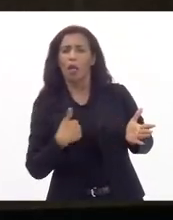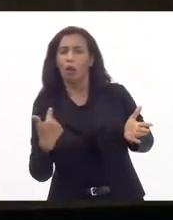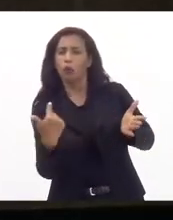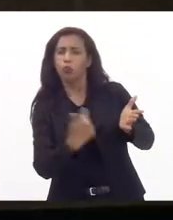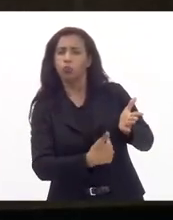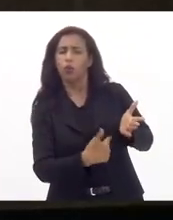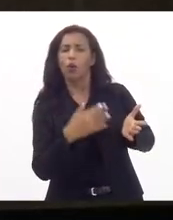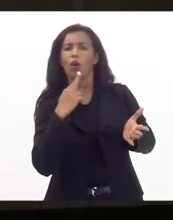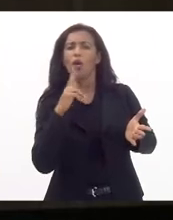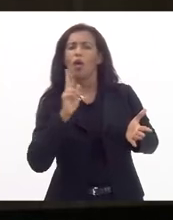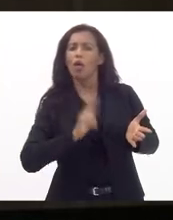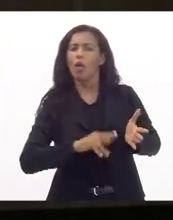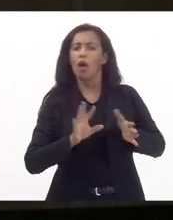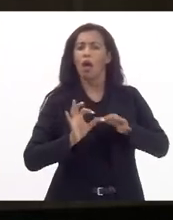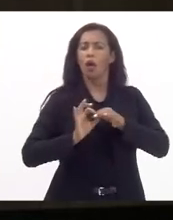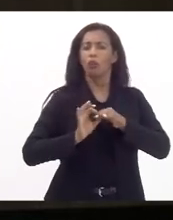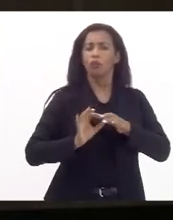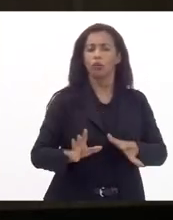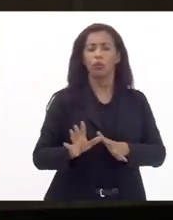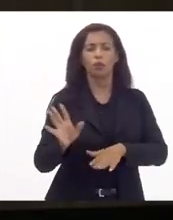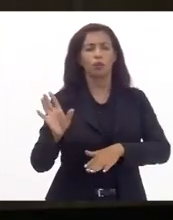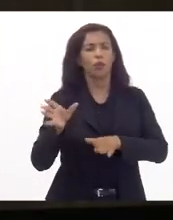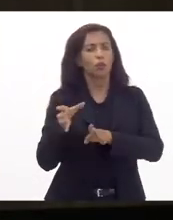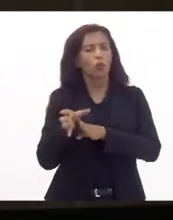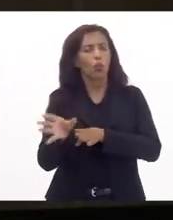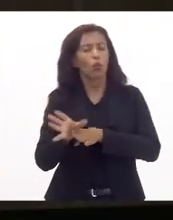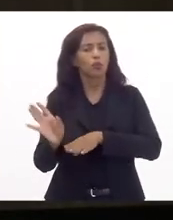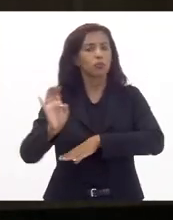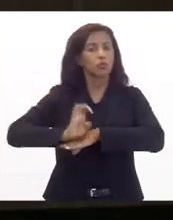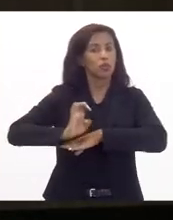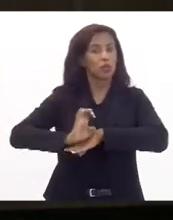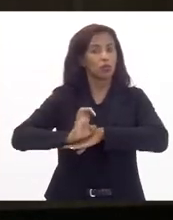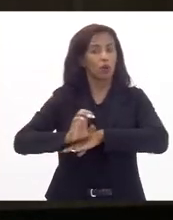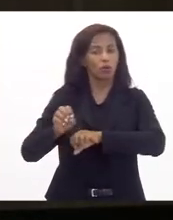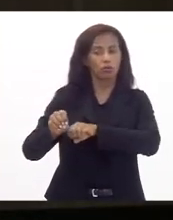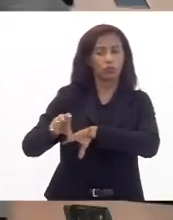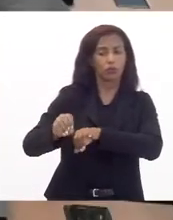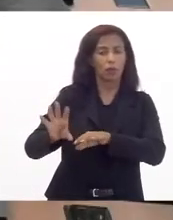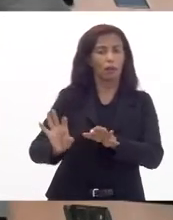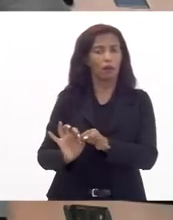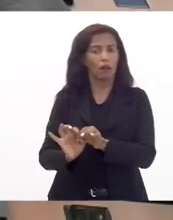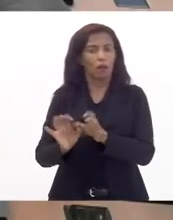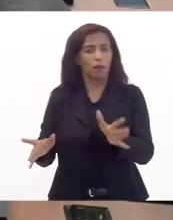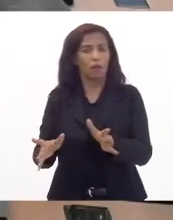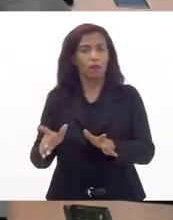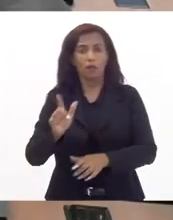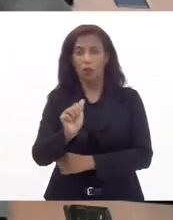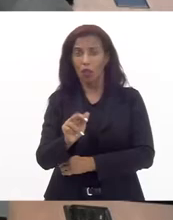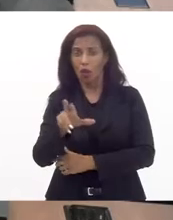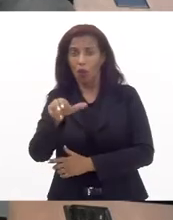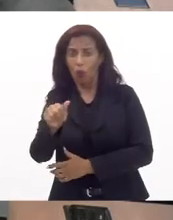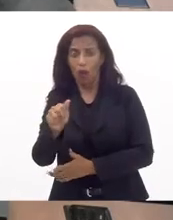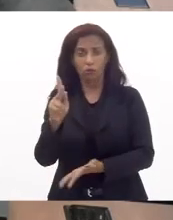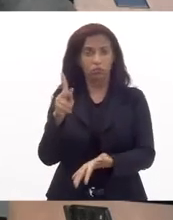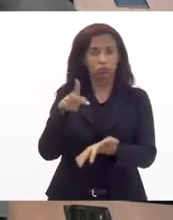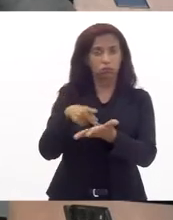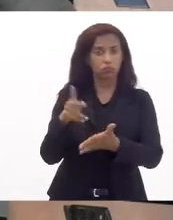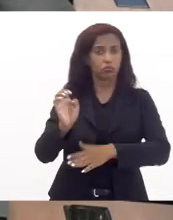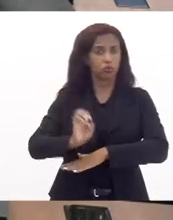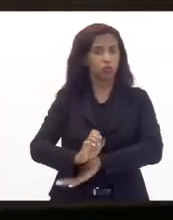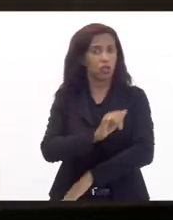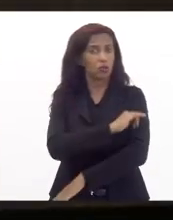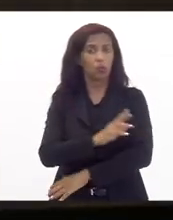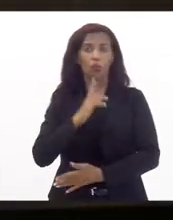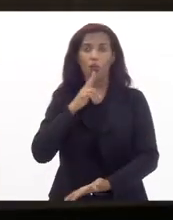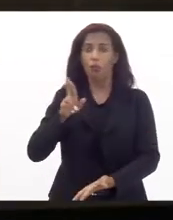reconhece a autonomia do Conselho Estadual de Educação para publicar mata as suas deliberações que são atos oficiais do Estado do Rio de